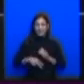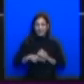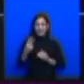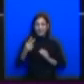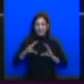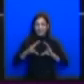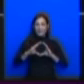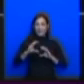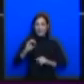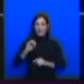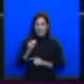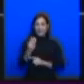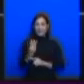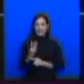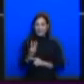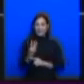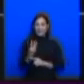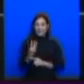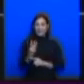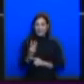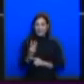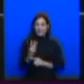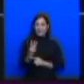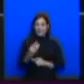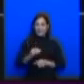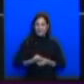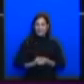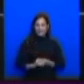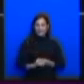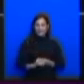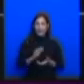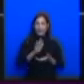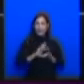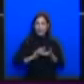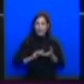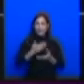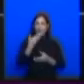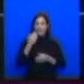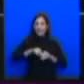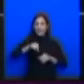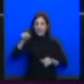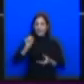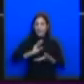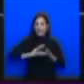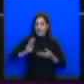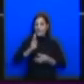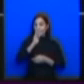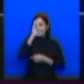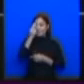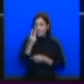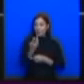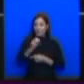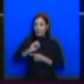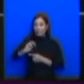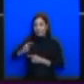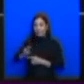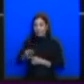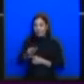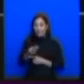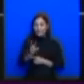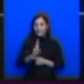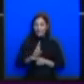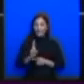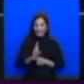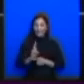Segunda bola sorteada, 03. 03, Loto Fácil da Independência, com prêmio estimado de 200 milhões